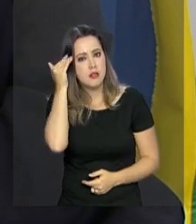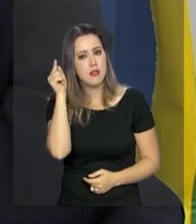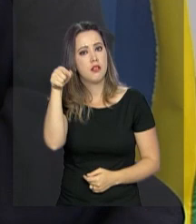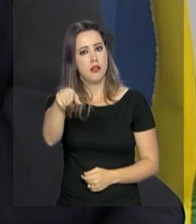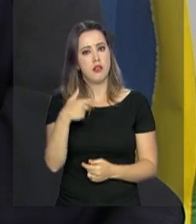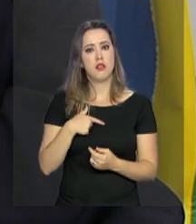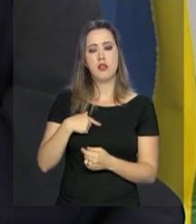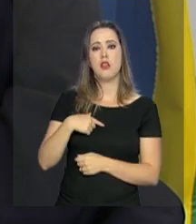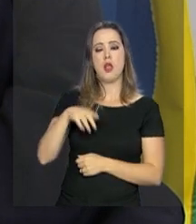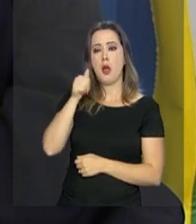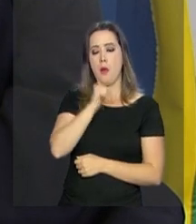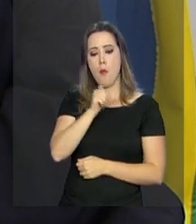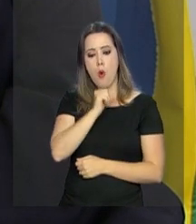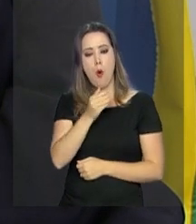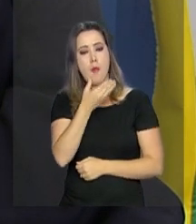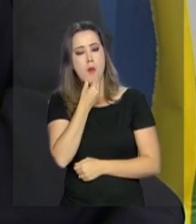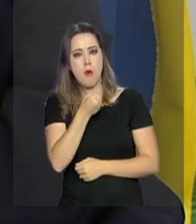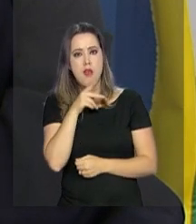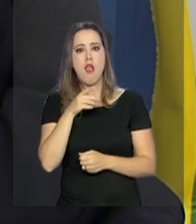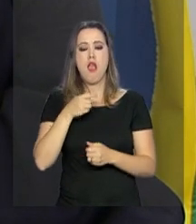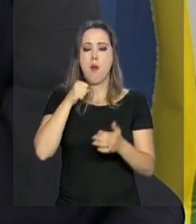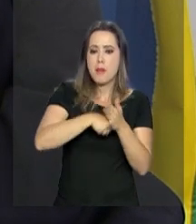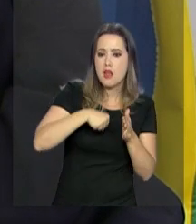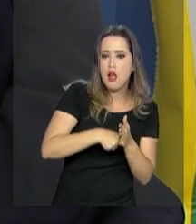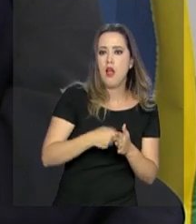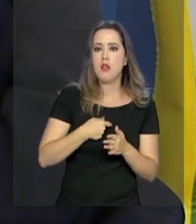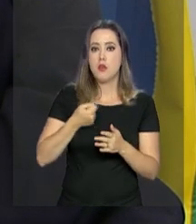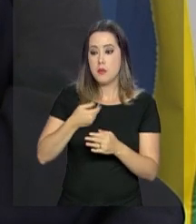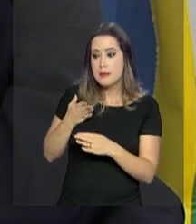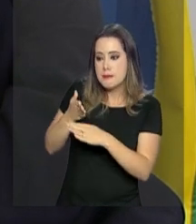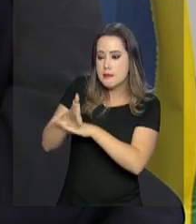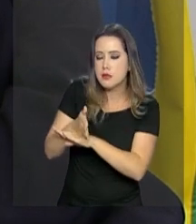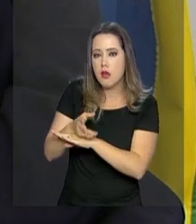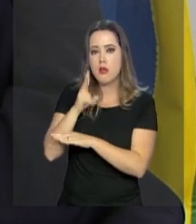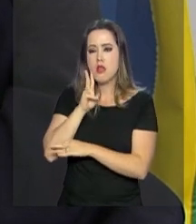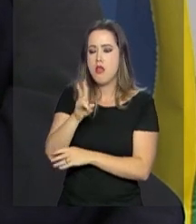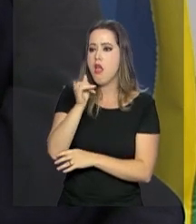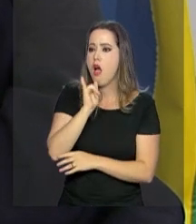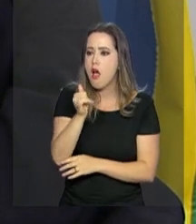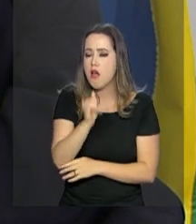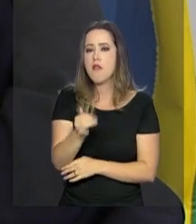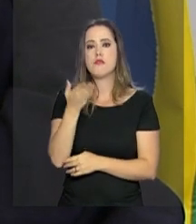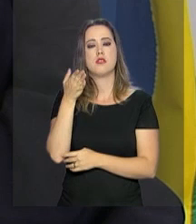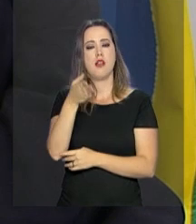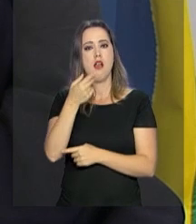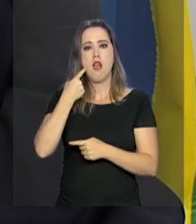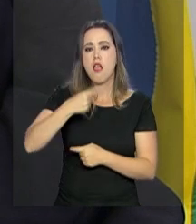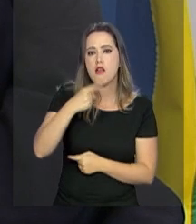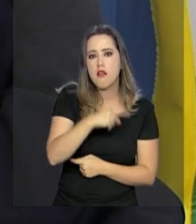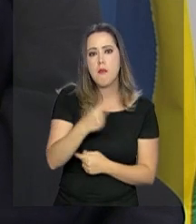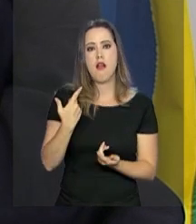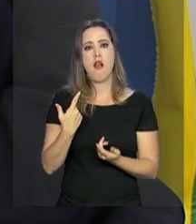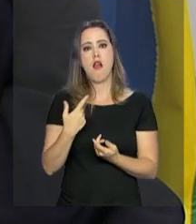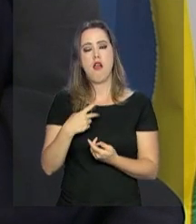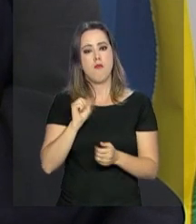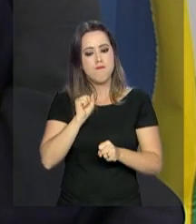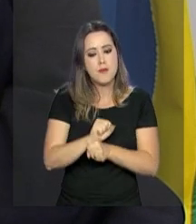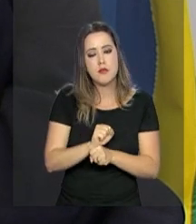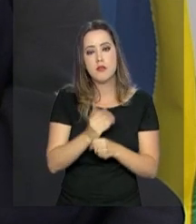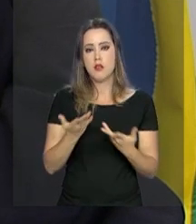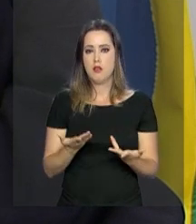em briga de marido e mulher ninguém mete a colher não existe é uma visão muito errônea que precisa ser extirpado da